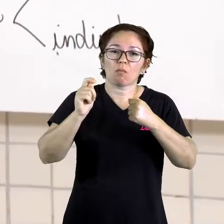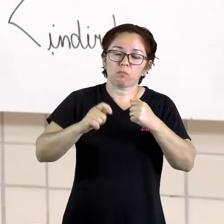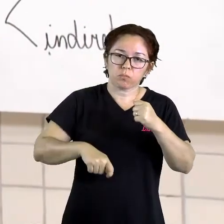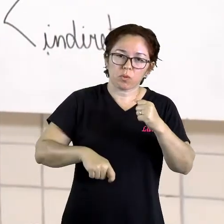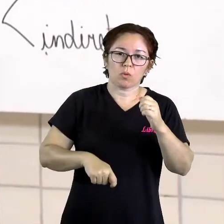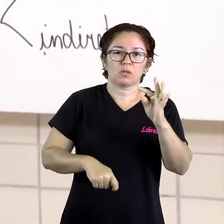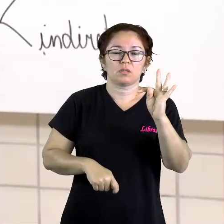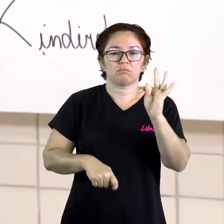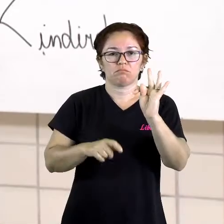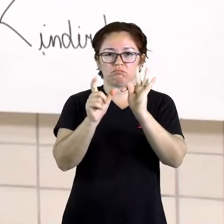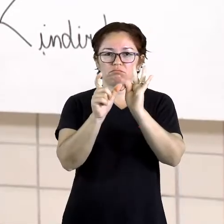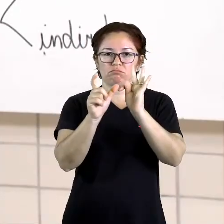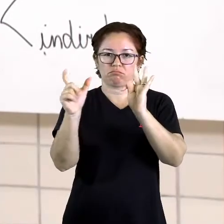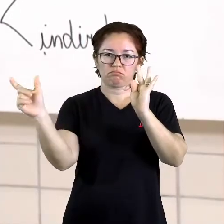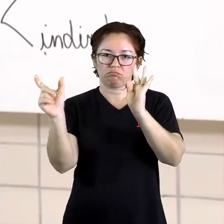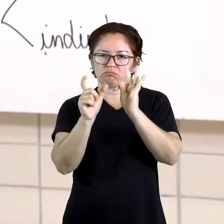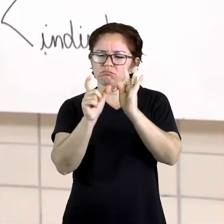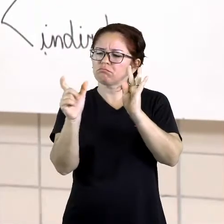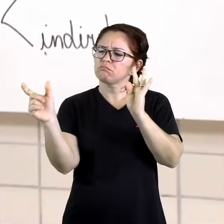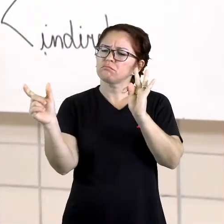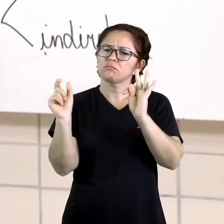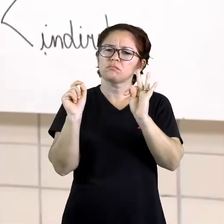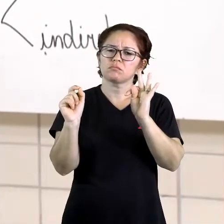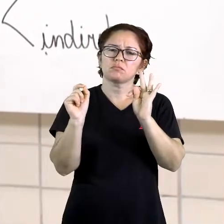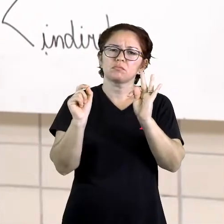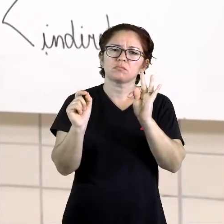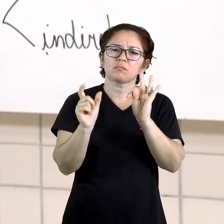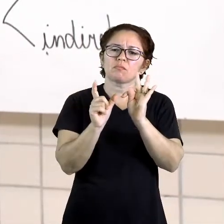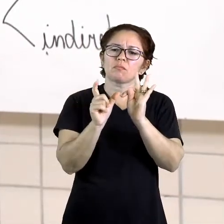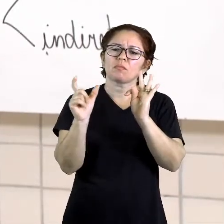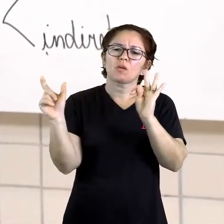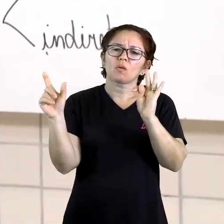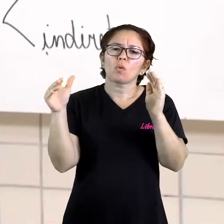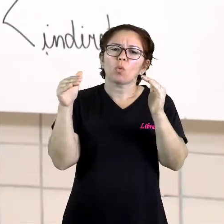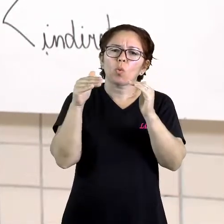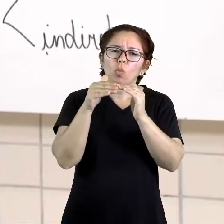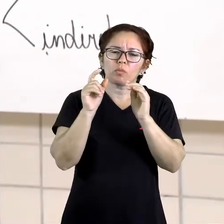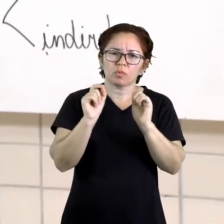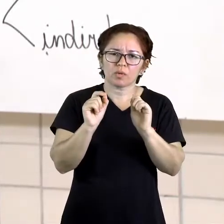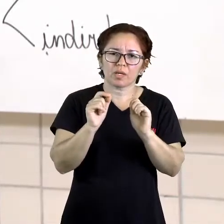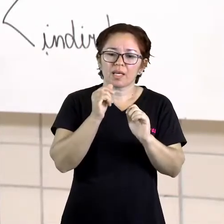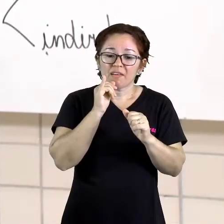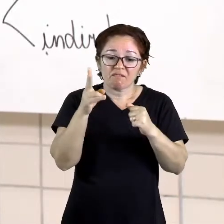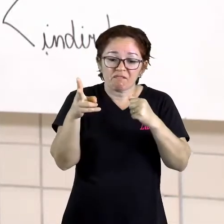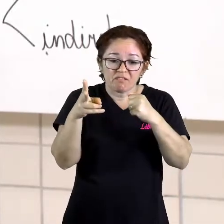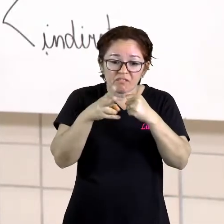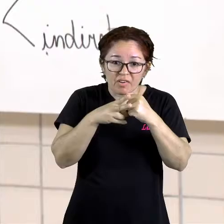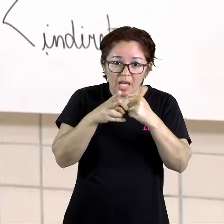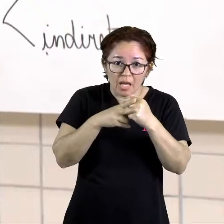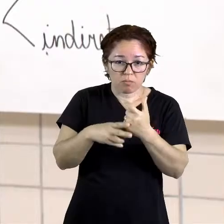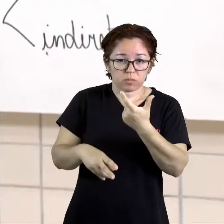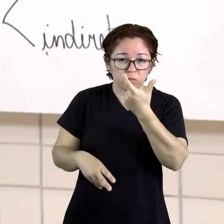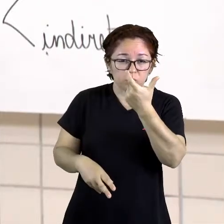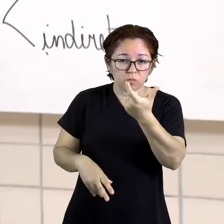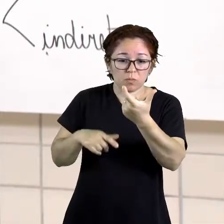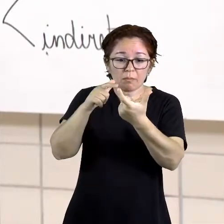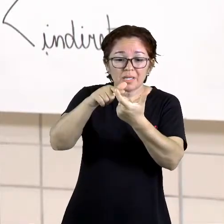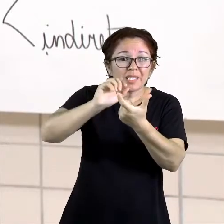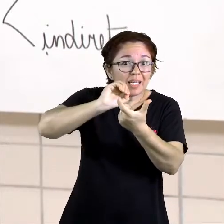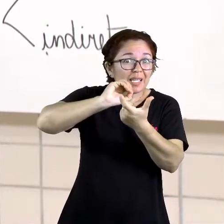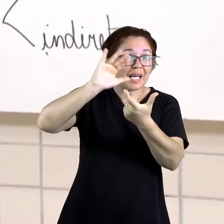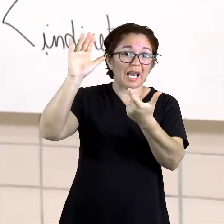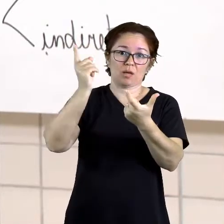transitivo. Quando eu tiver verbo transitivo, ele pede complemento, ele está com sentido incompleto, ele